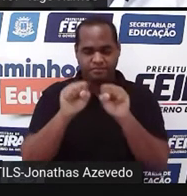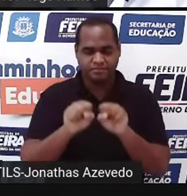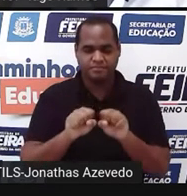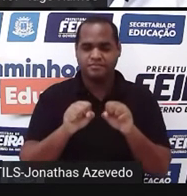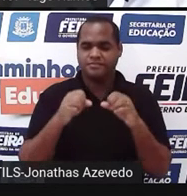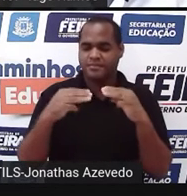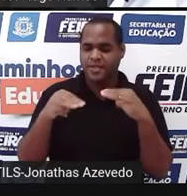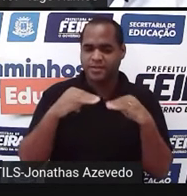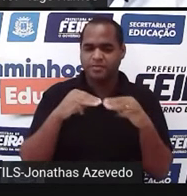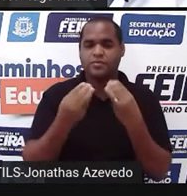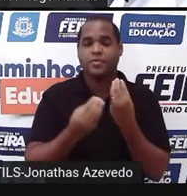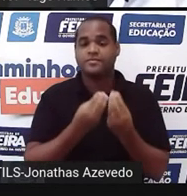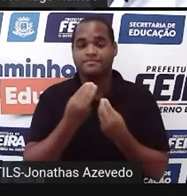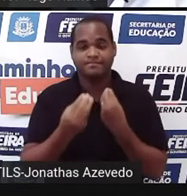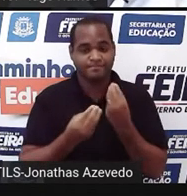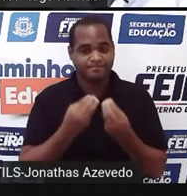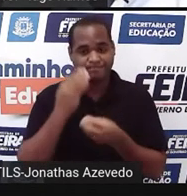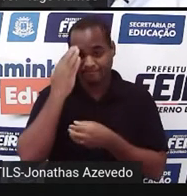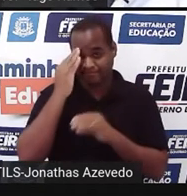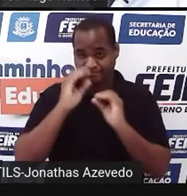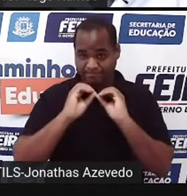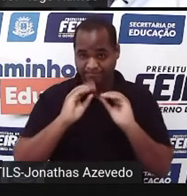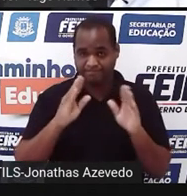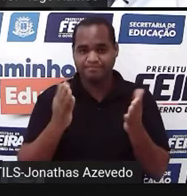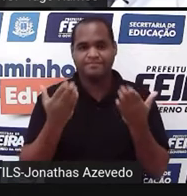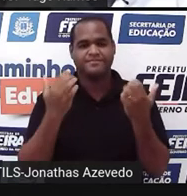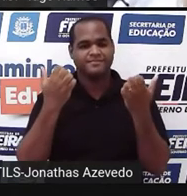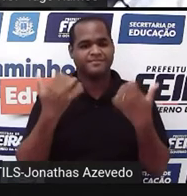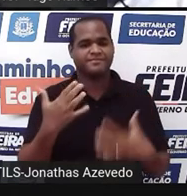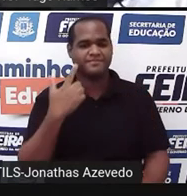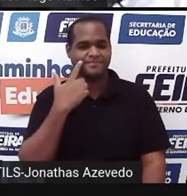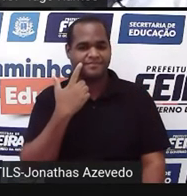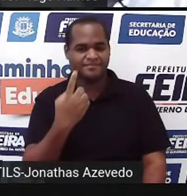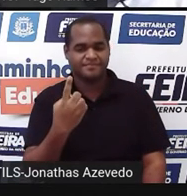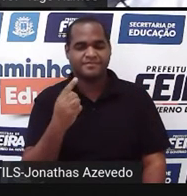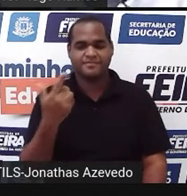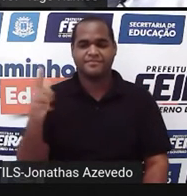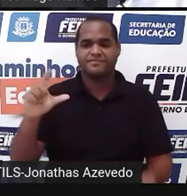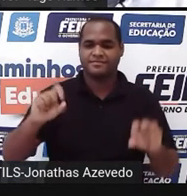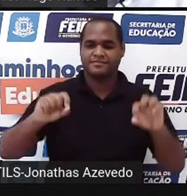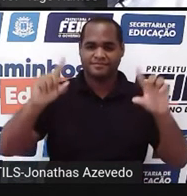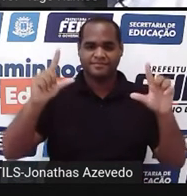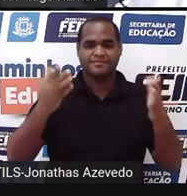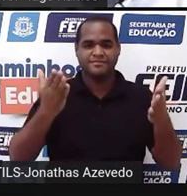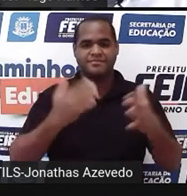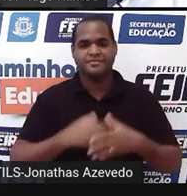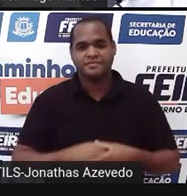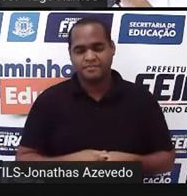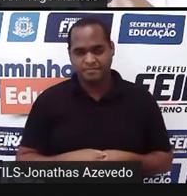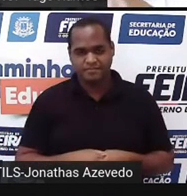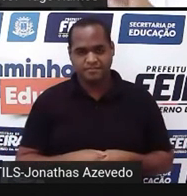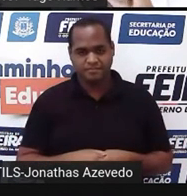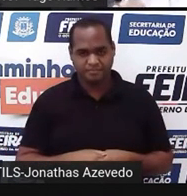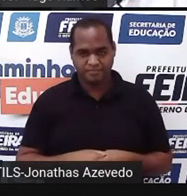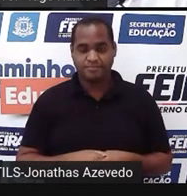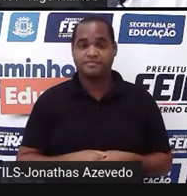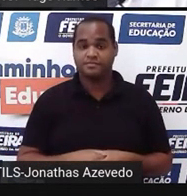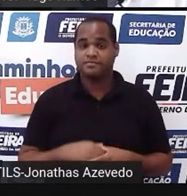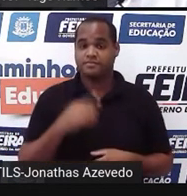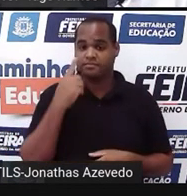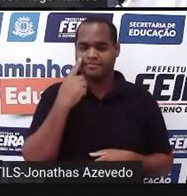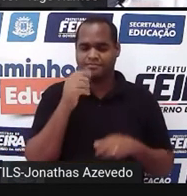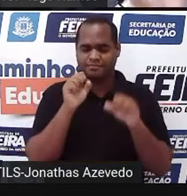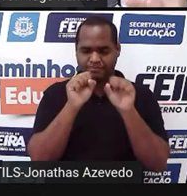tudo fique bem entendido Beleza então vamos lá olha só na próxima tela e a gente tem um